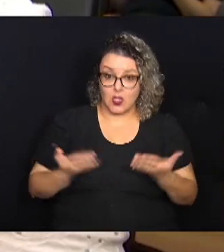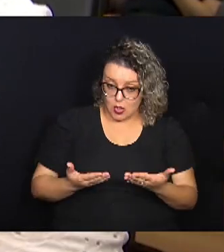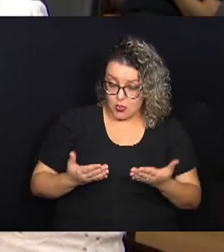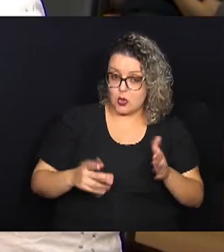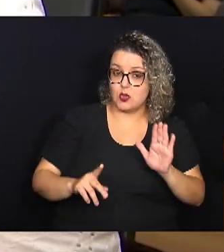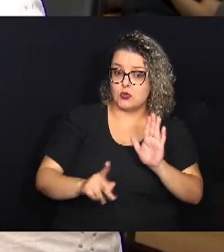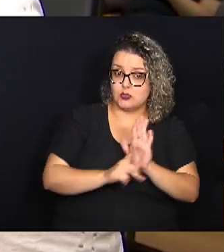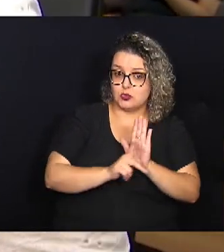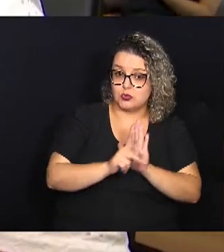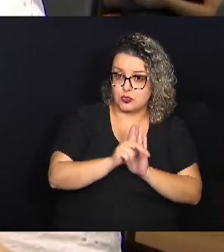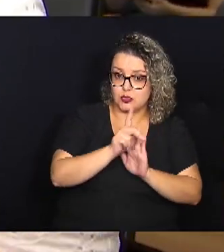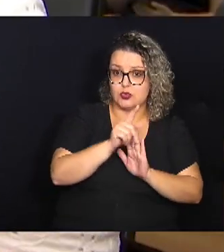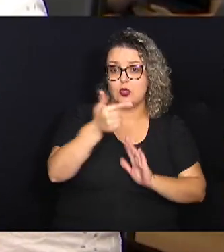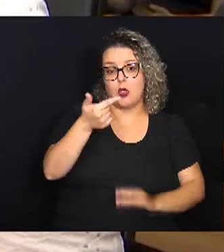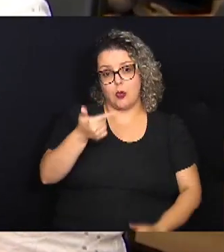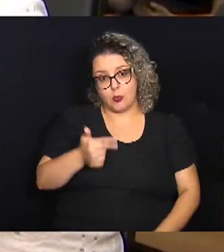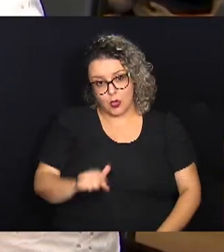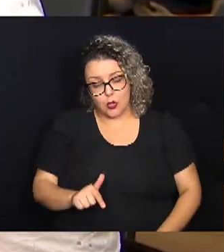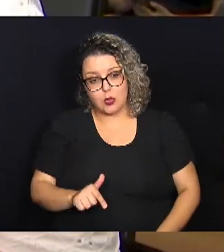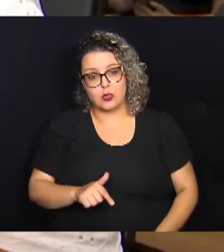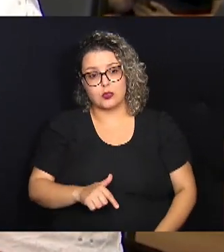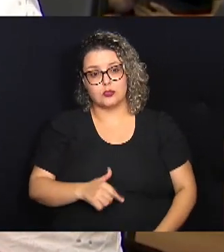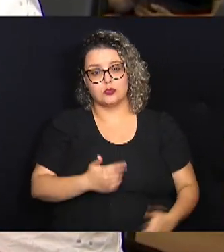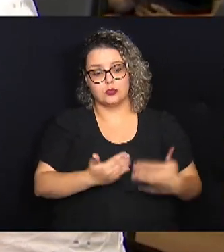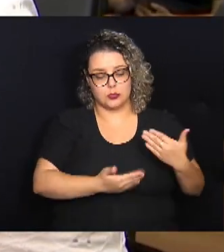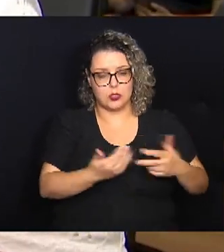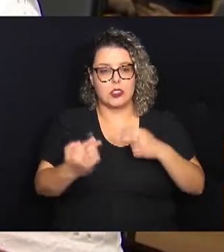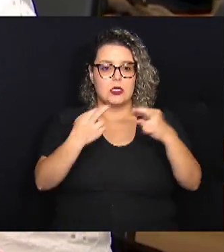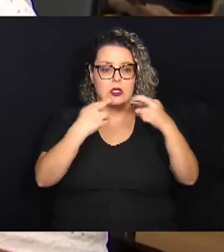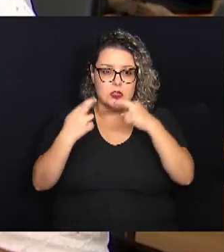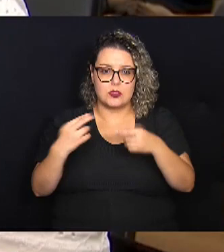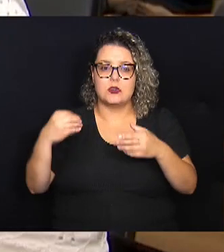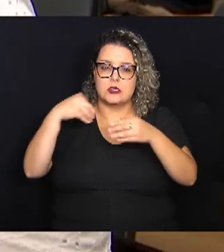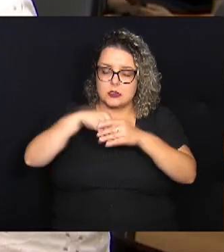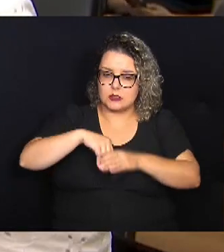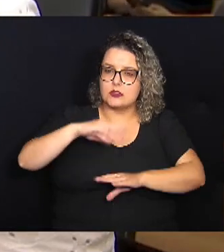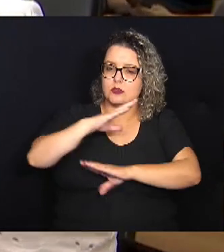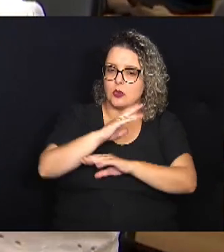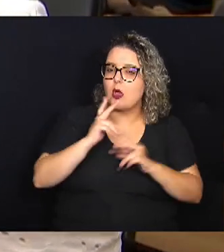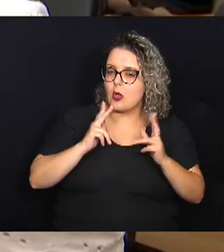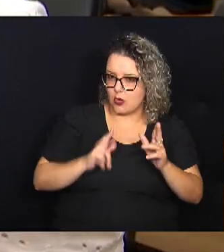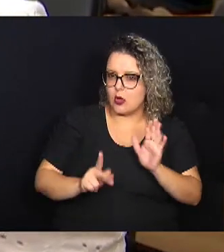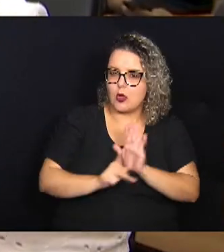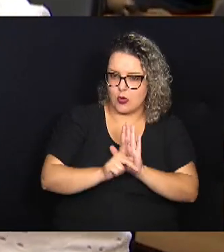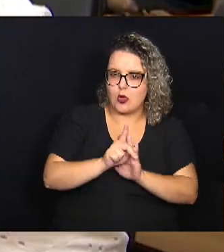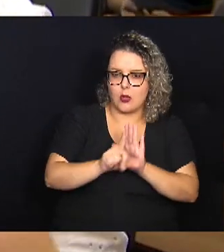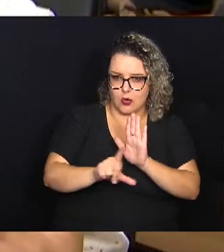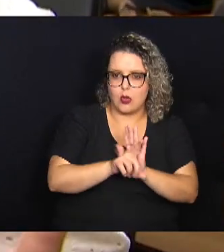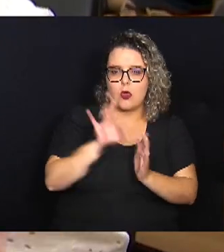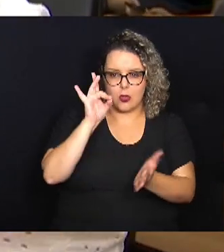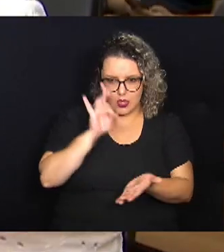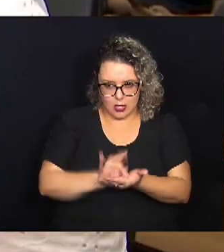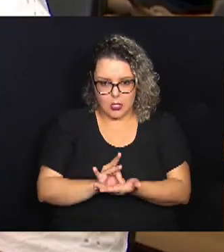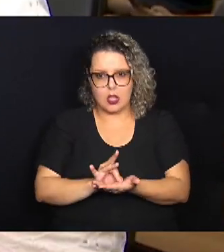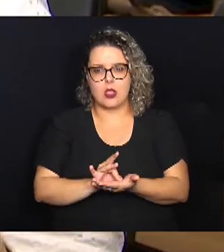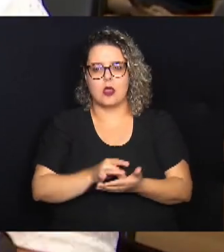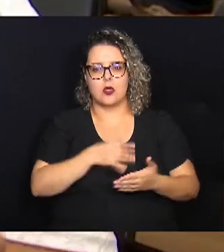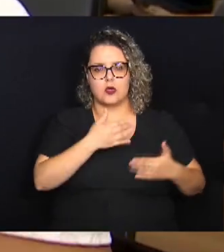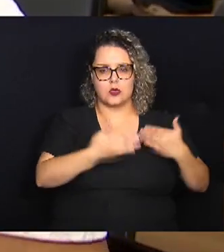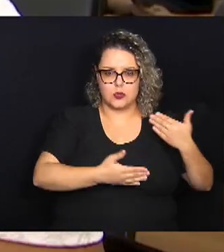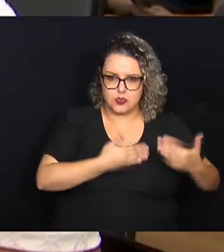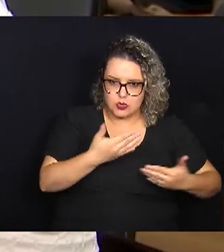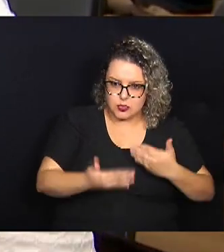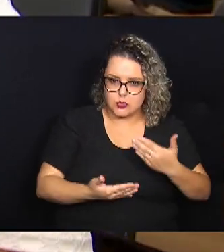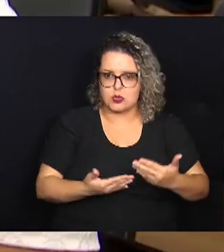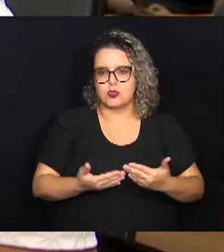projetos eles seguem o rito de análise aqui dentro da casa como se fosse um projeto de lei mesmo. Então, ele vai tramitar ali